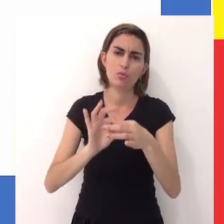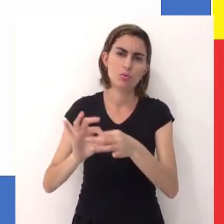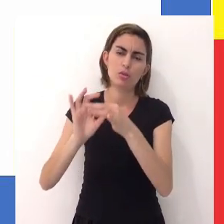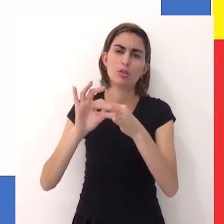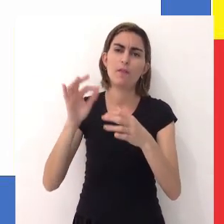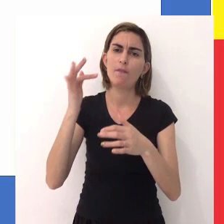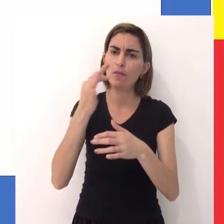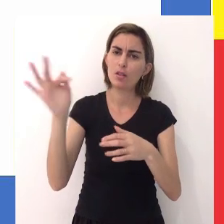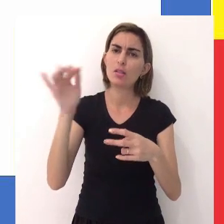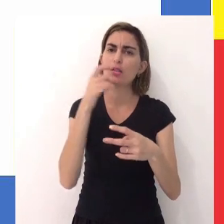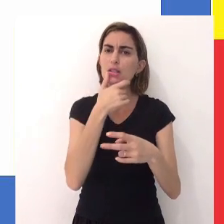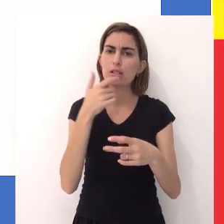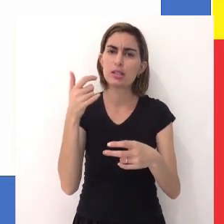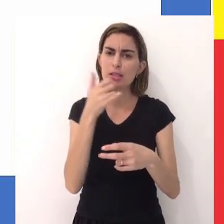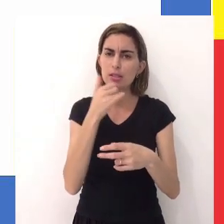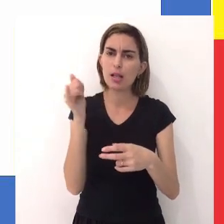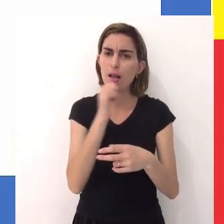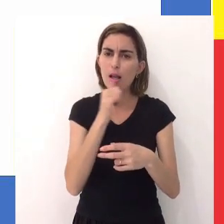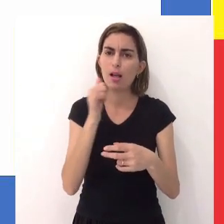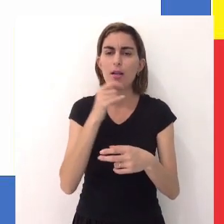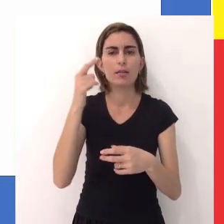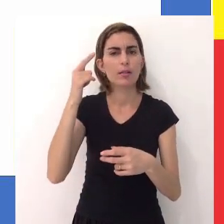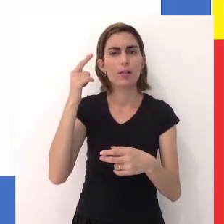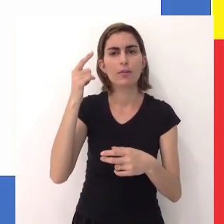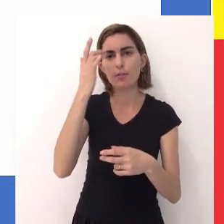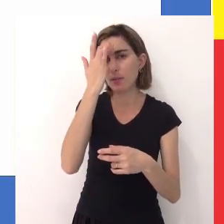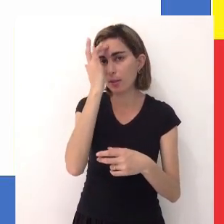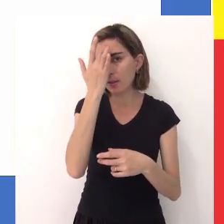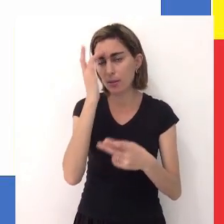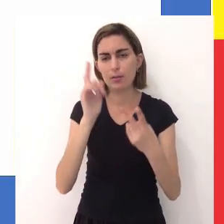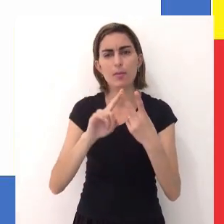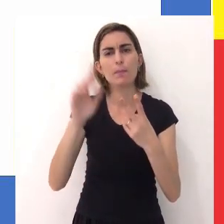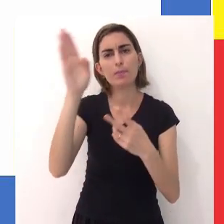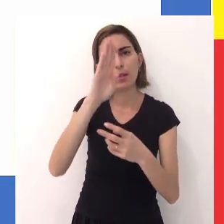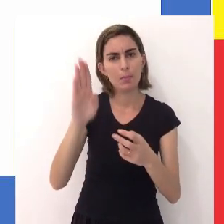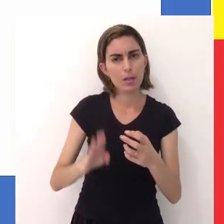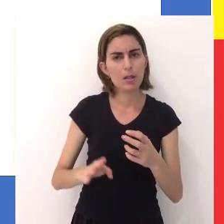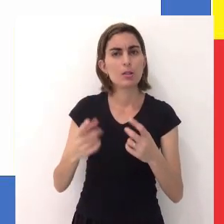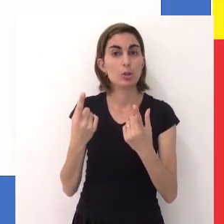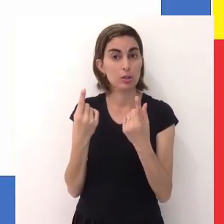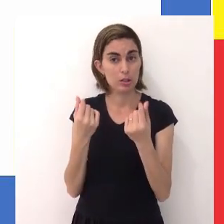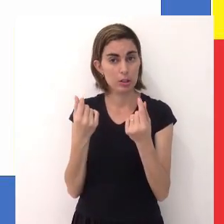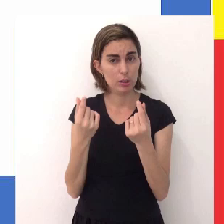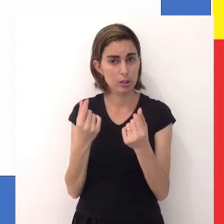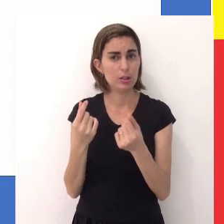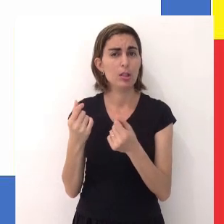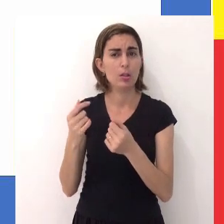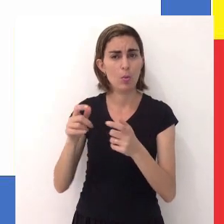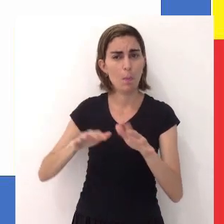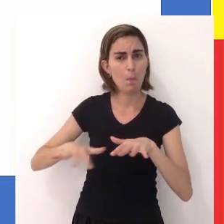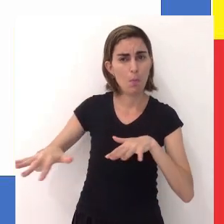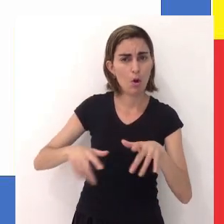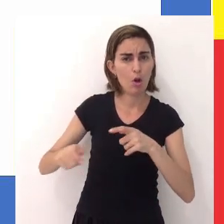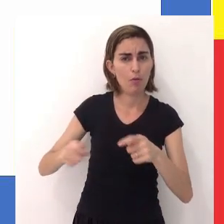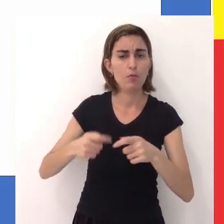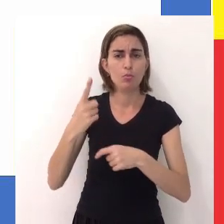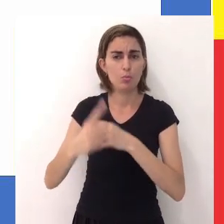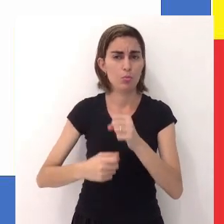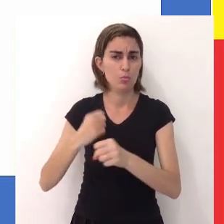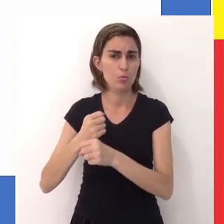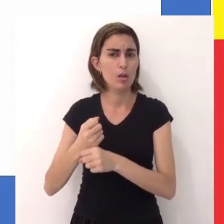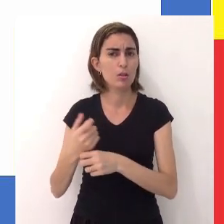França, Itália, Índia, Brasil. Então vocês veem aí a soma da grana que esses países eles movimentam dentro de um